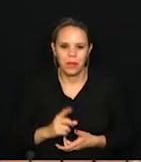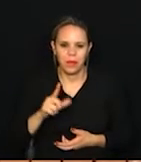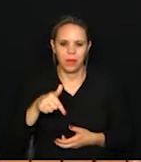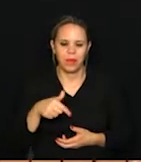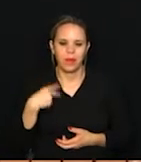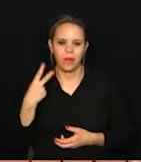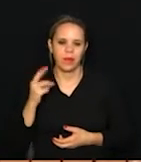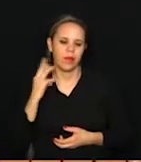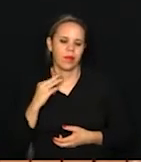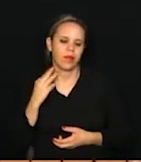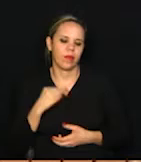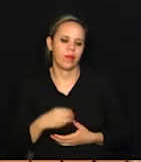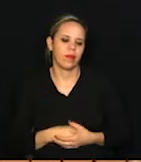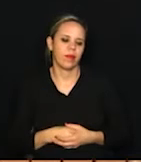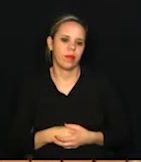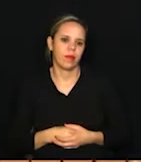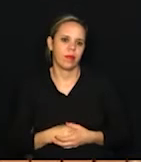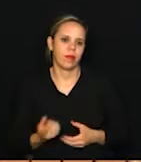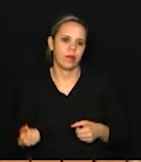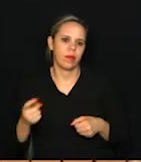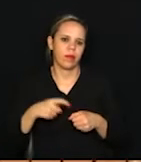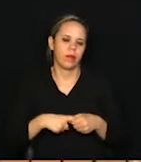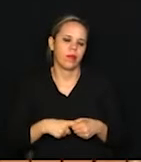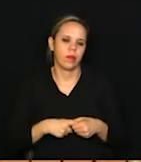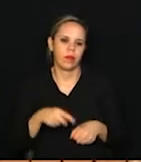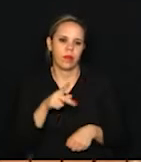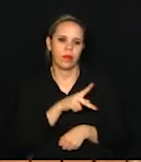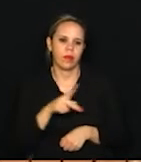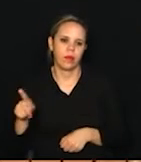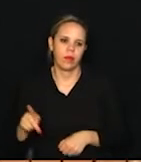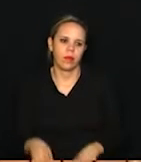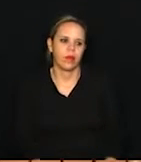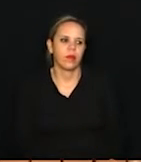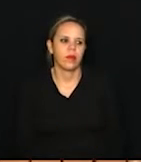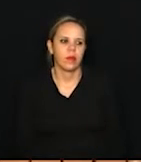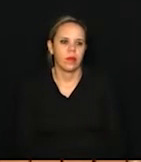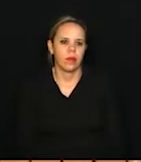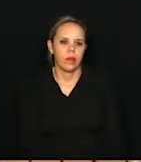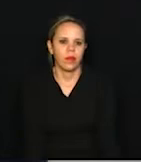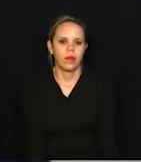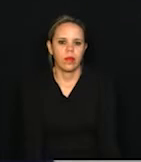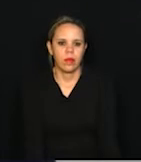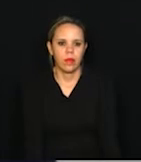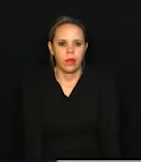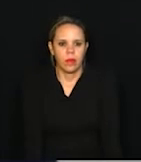depois para o vereador Cecílio Santos, nós voltamos depois com o presidente Ayrton.